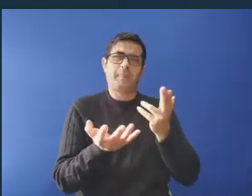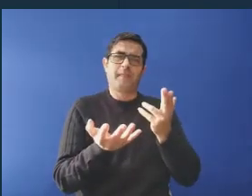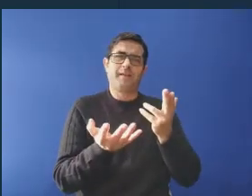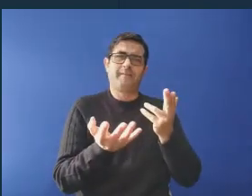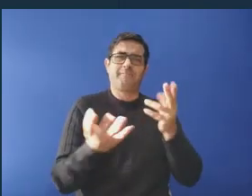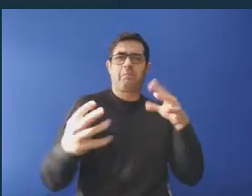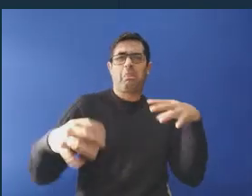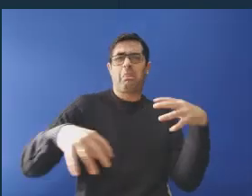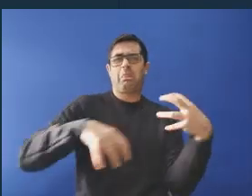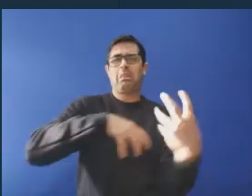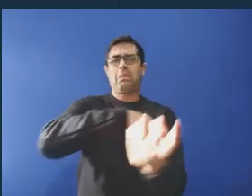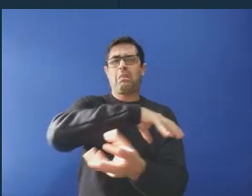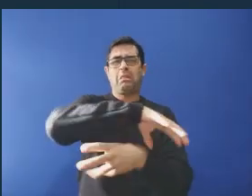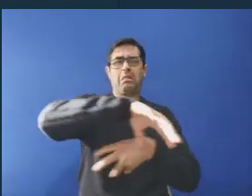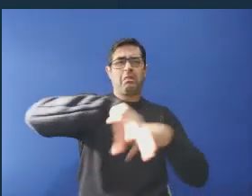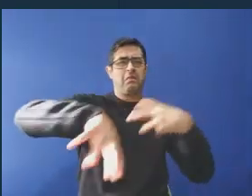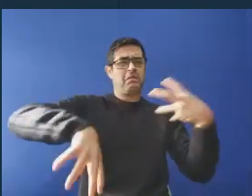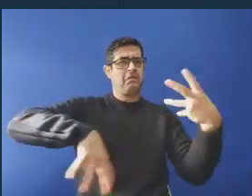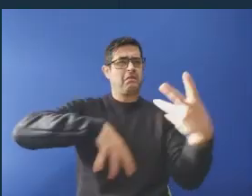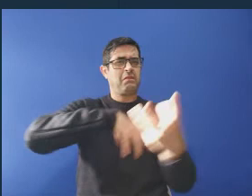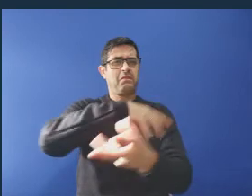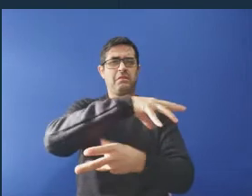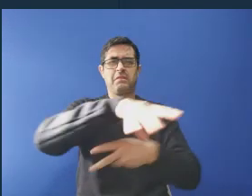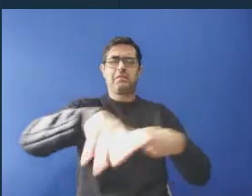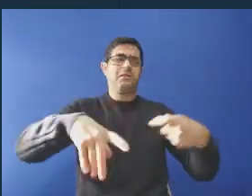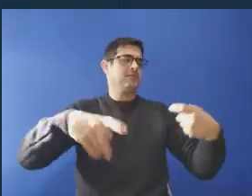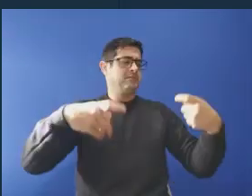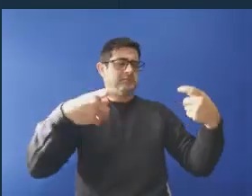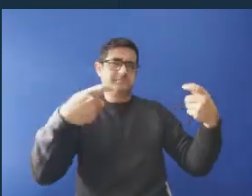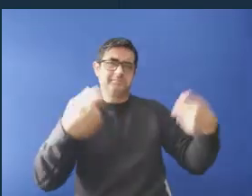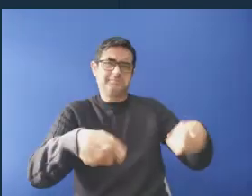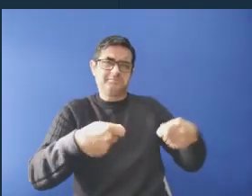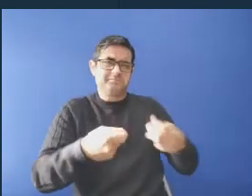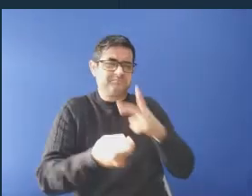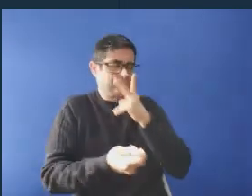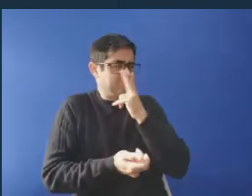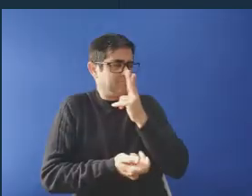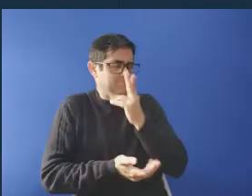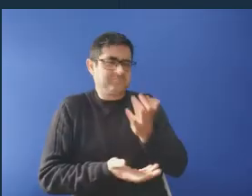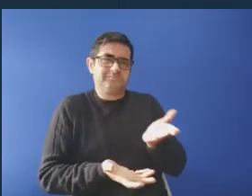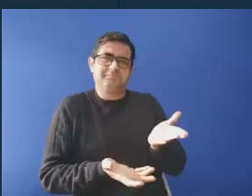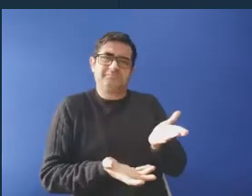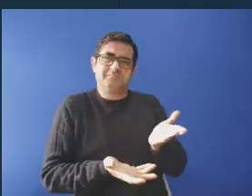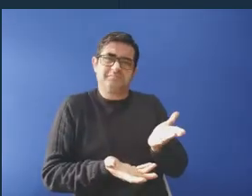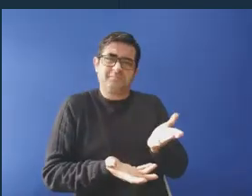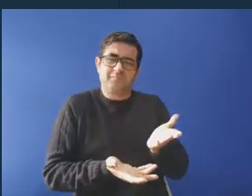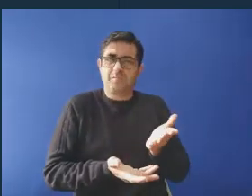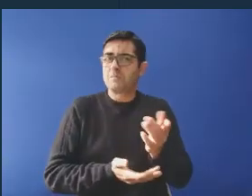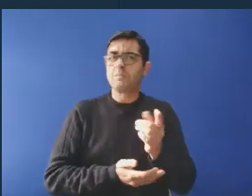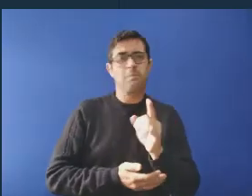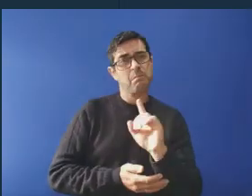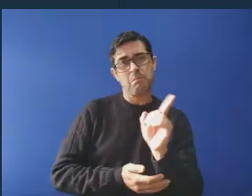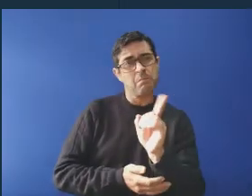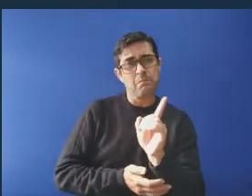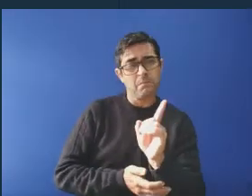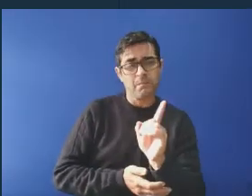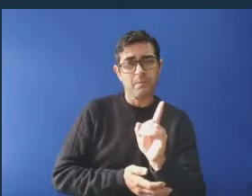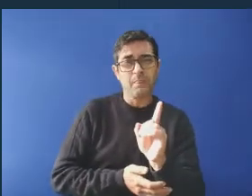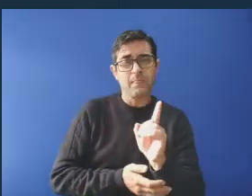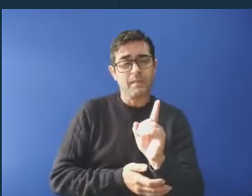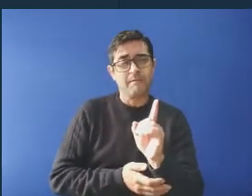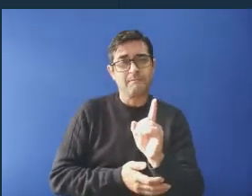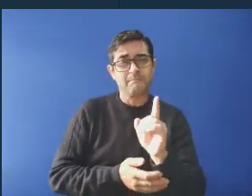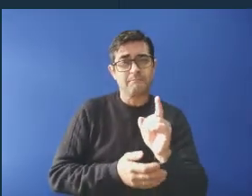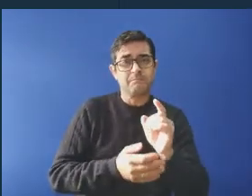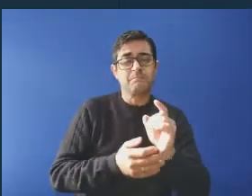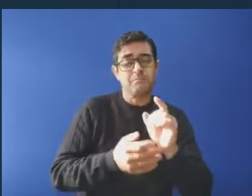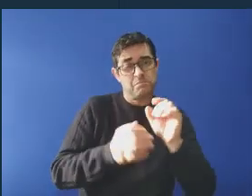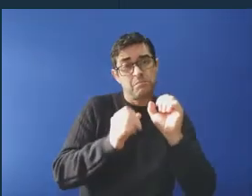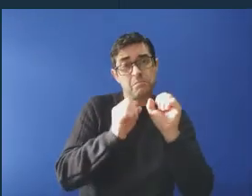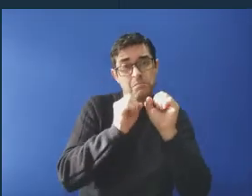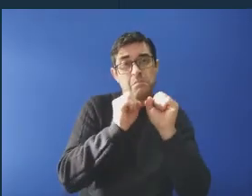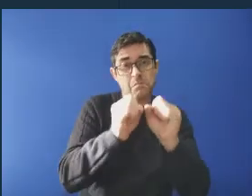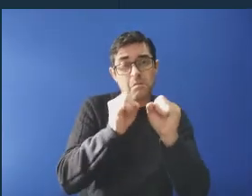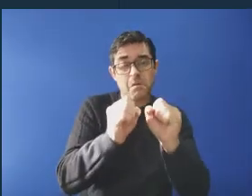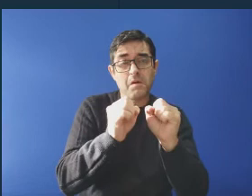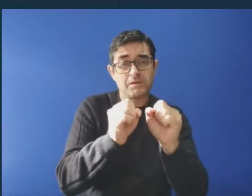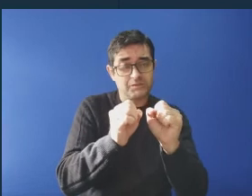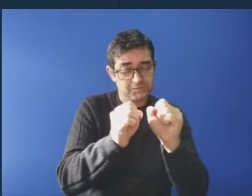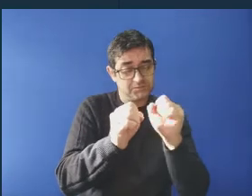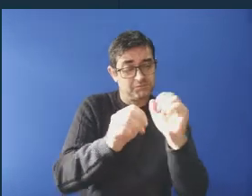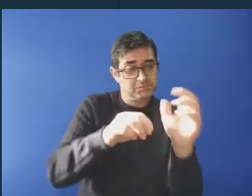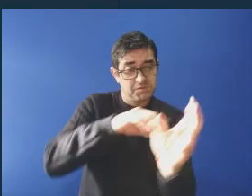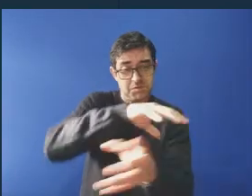aumentar a desordem do sistema? Então, acontece naturalmente esse aumento de desordem, mas eu posso organizar o